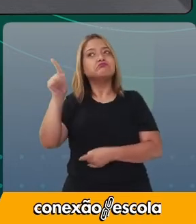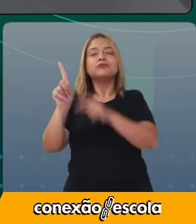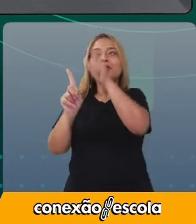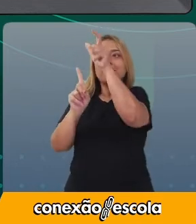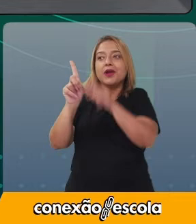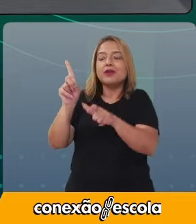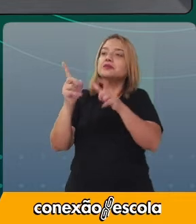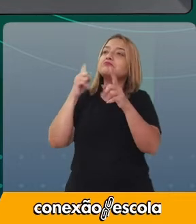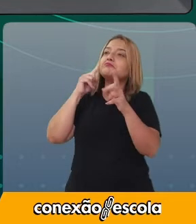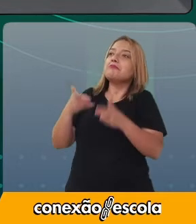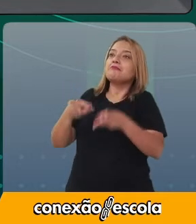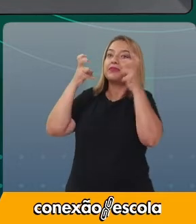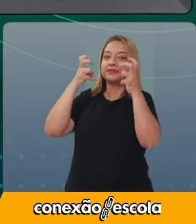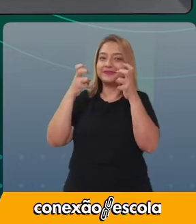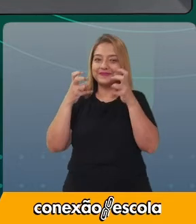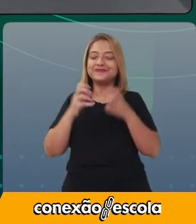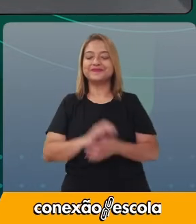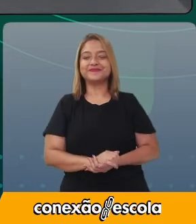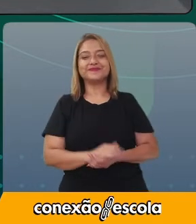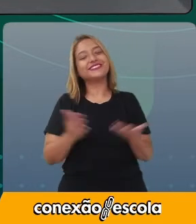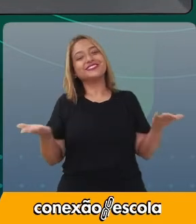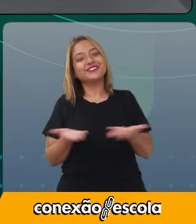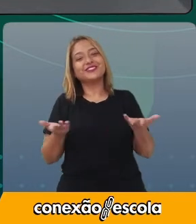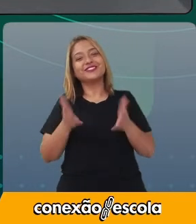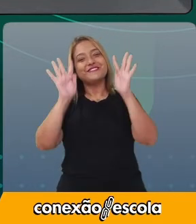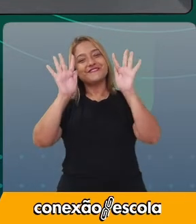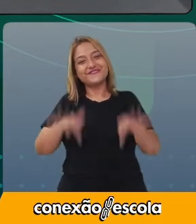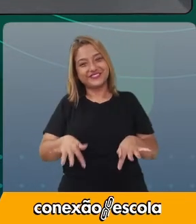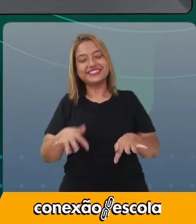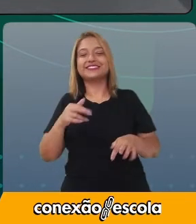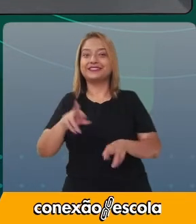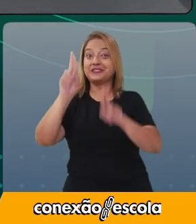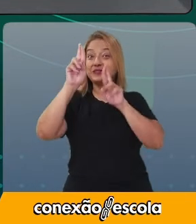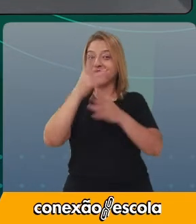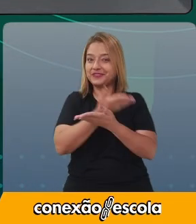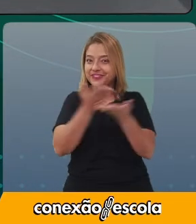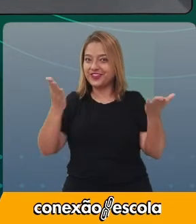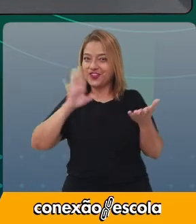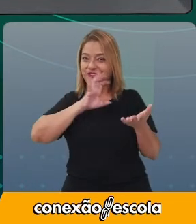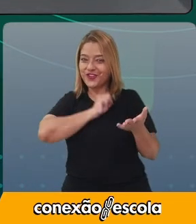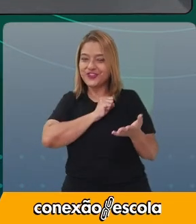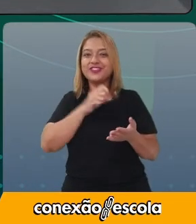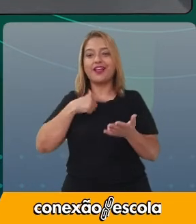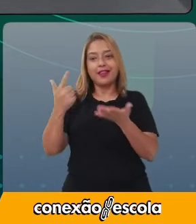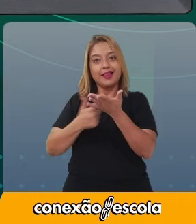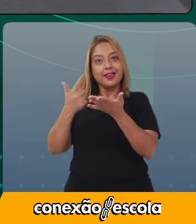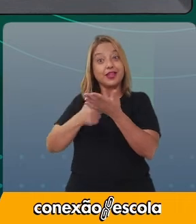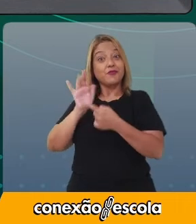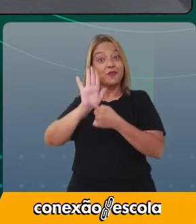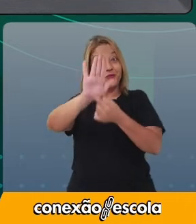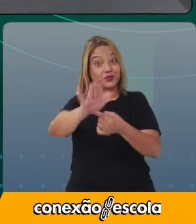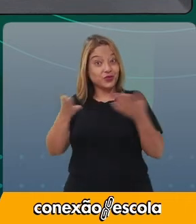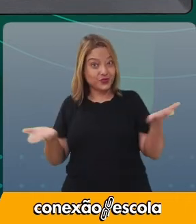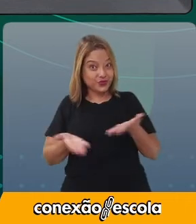personagens. Por hoje é só, pessoal. Espero que tenham gostado dos clássicos que a gente